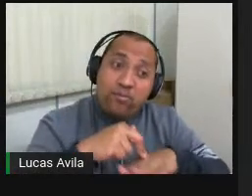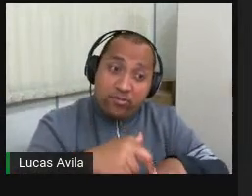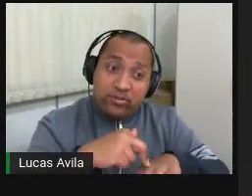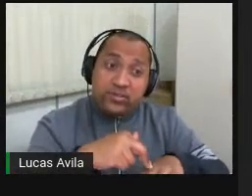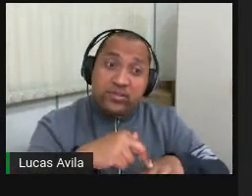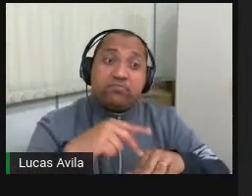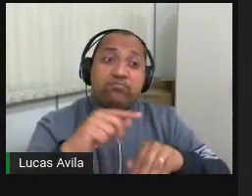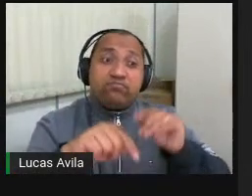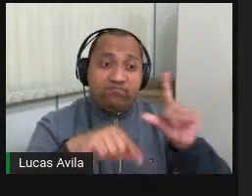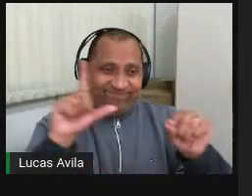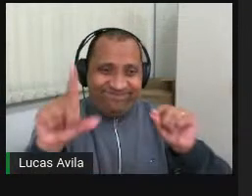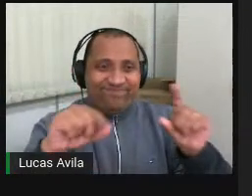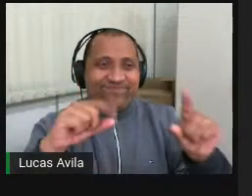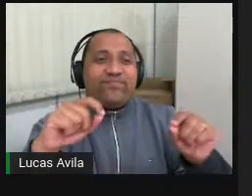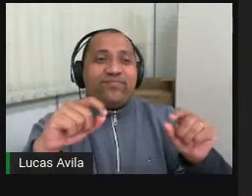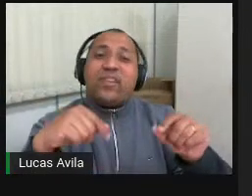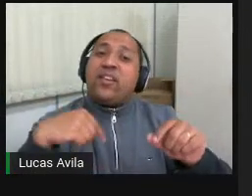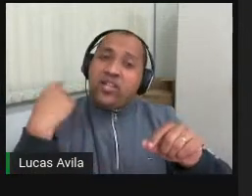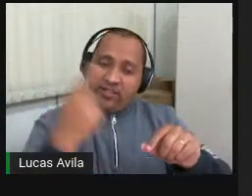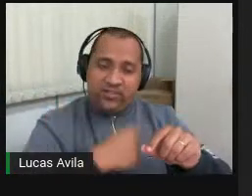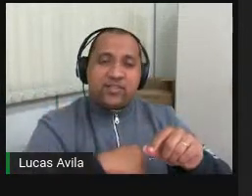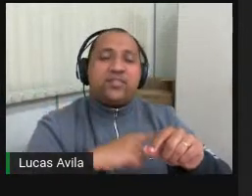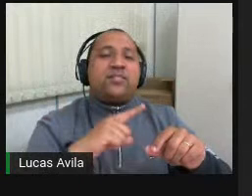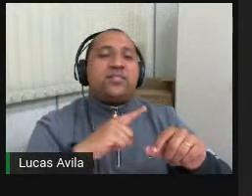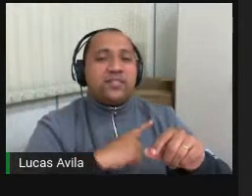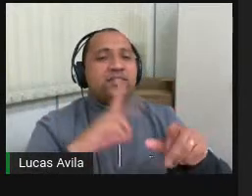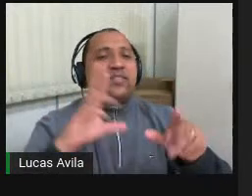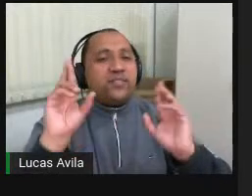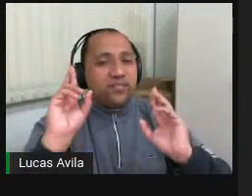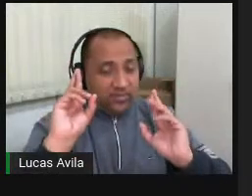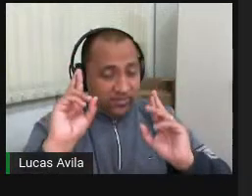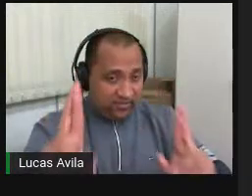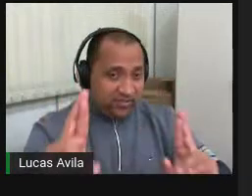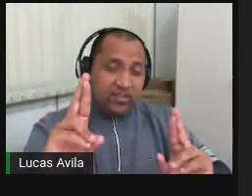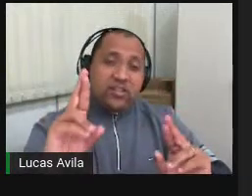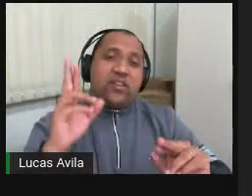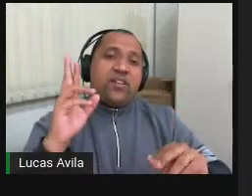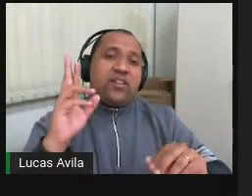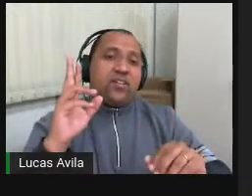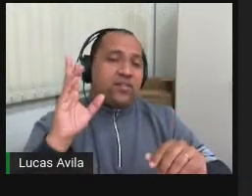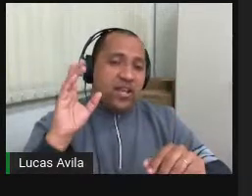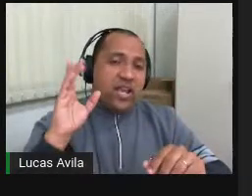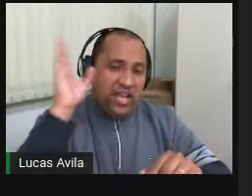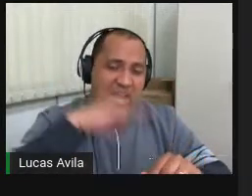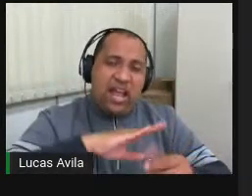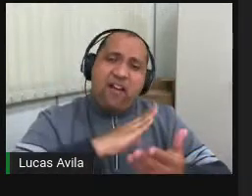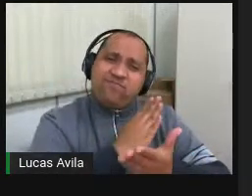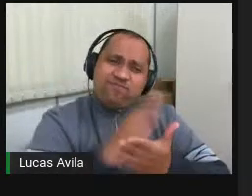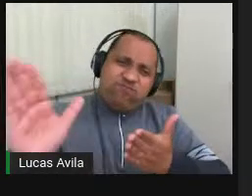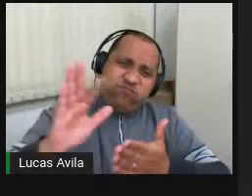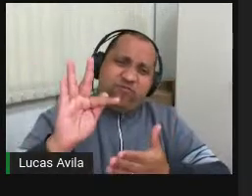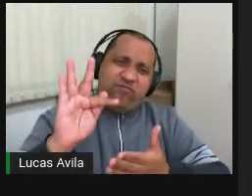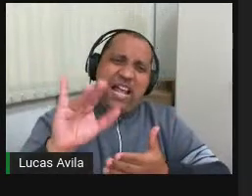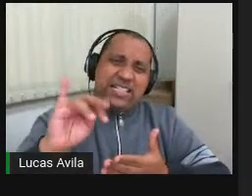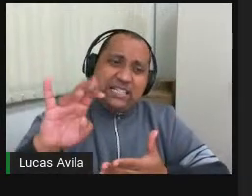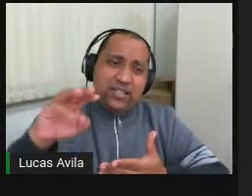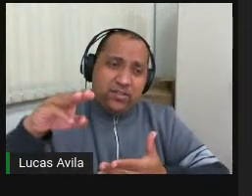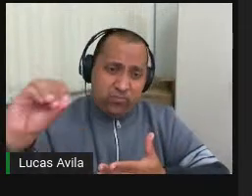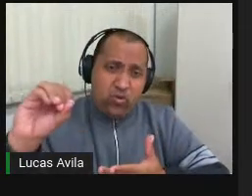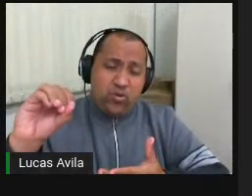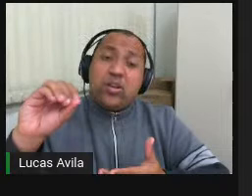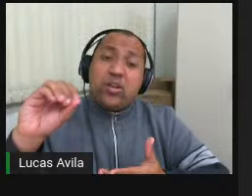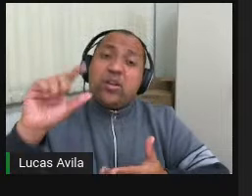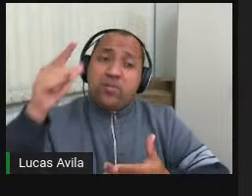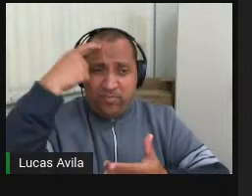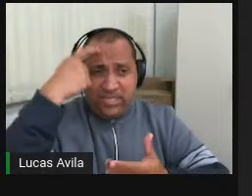porque ainda nós temos esperança de derrotar o fascismo e de pensar numa sociedade humana